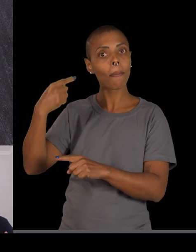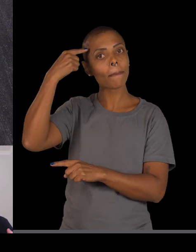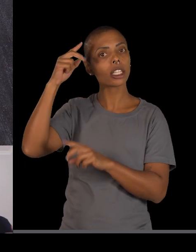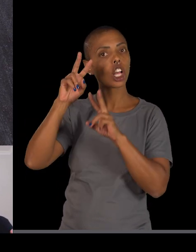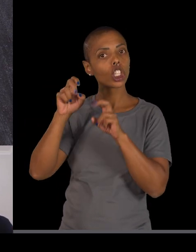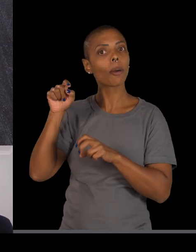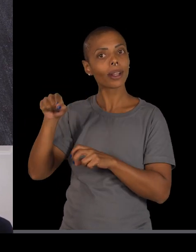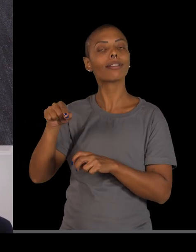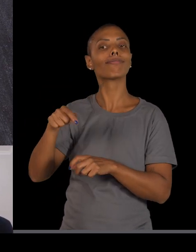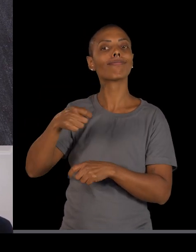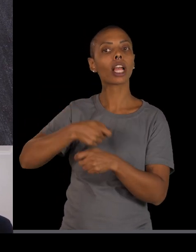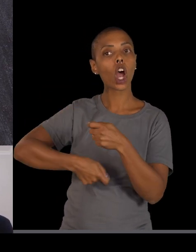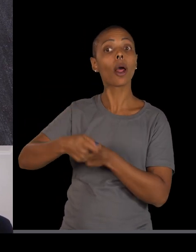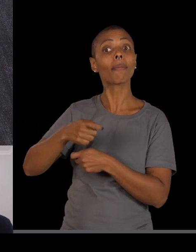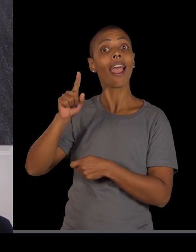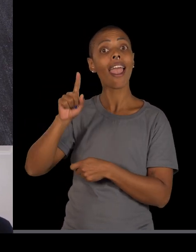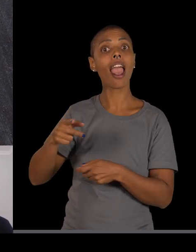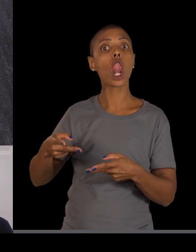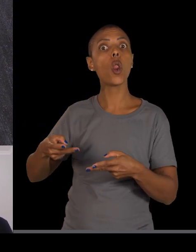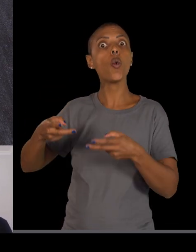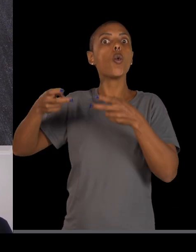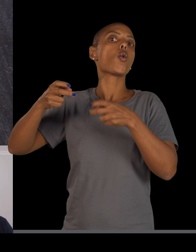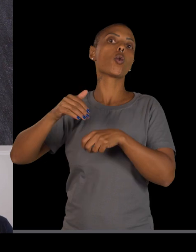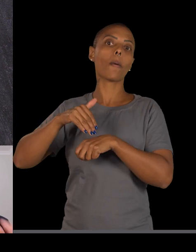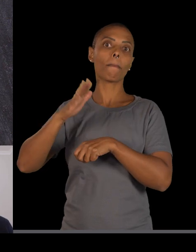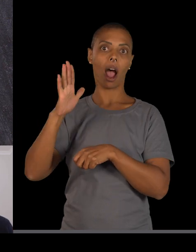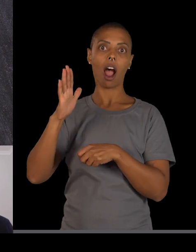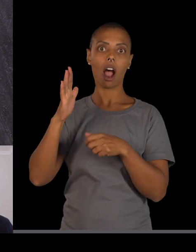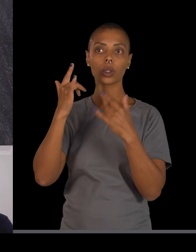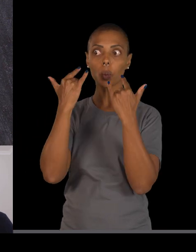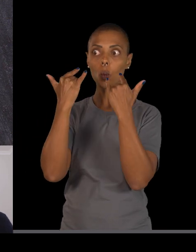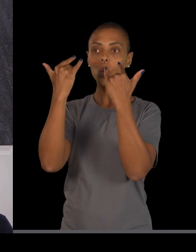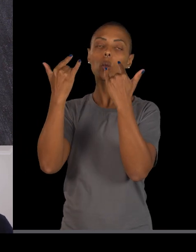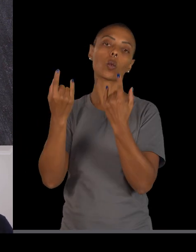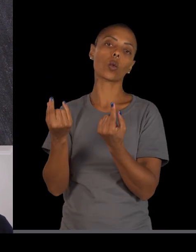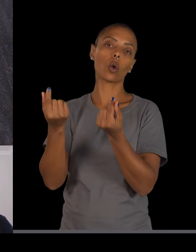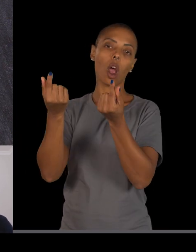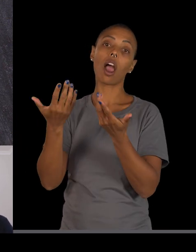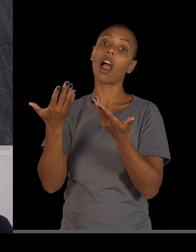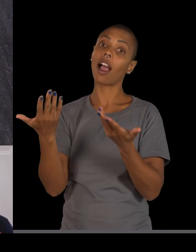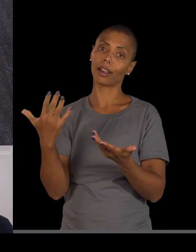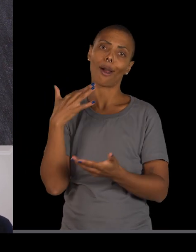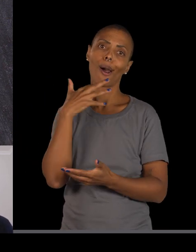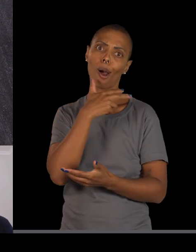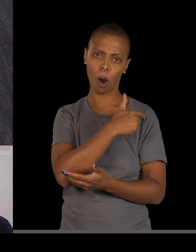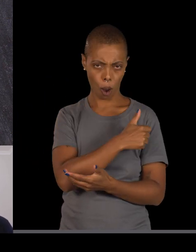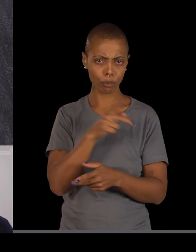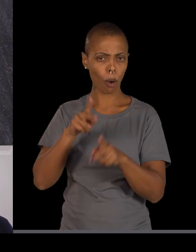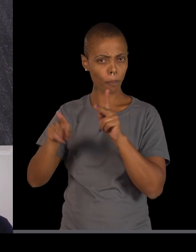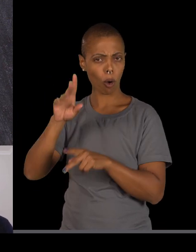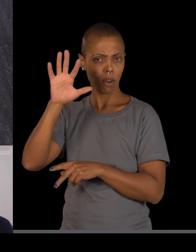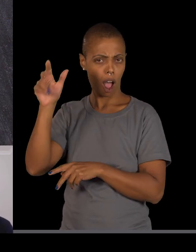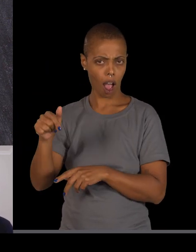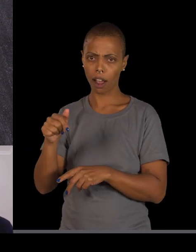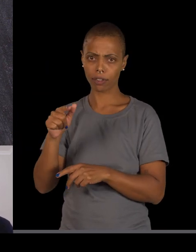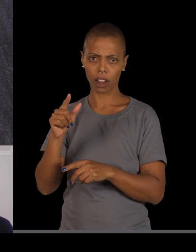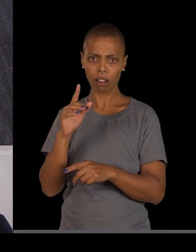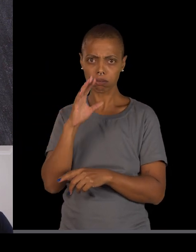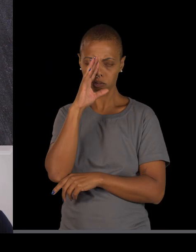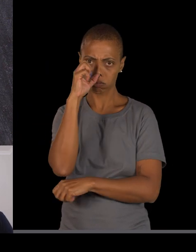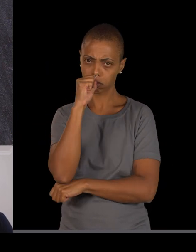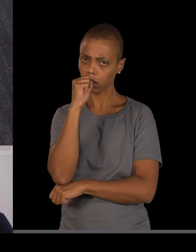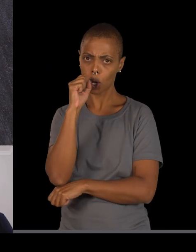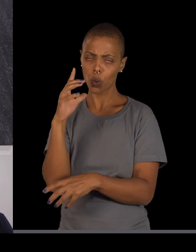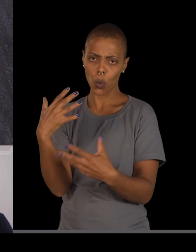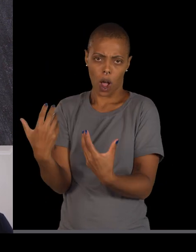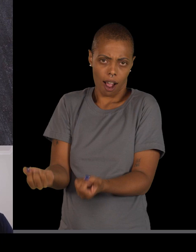nesse aspecto econômico. É mais lucrativo. E é claro que os povos africanos resistiam à escravidão. Isso sempre aconteceu.